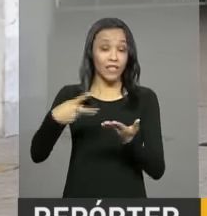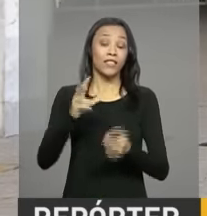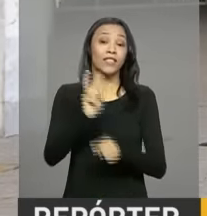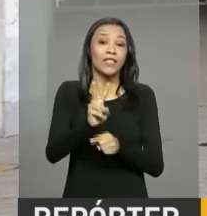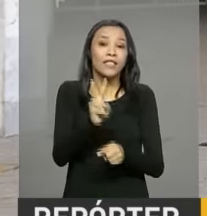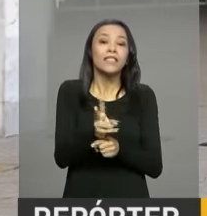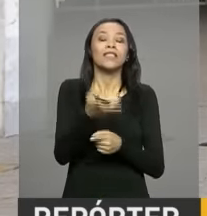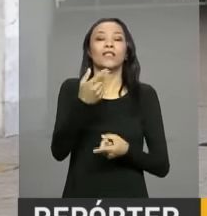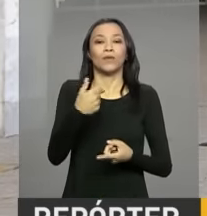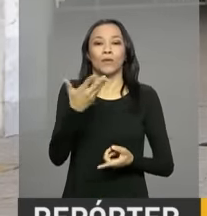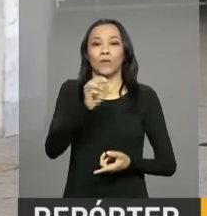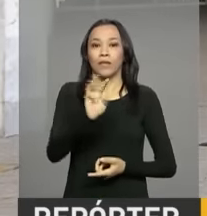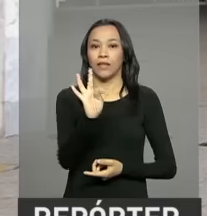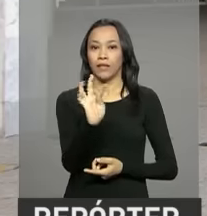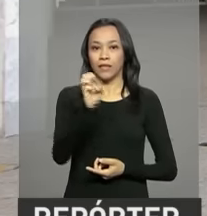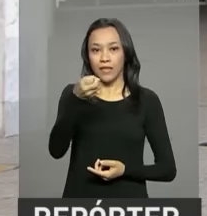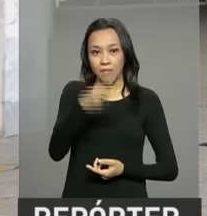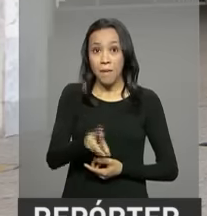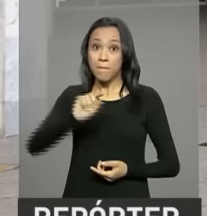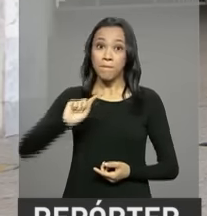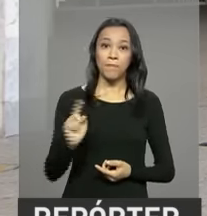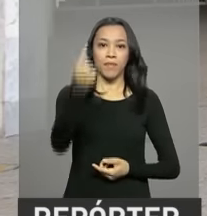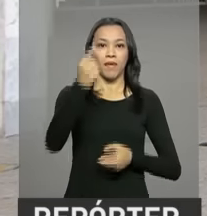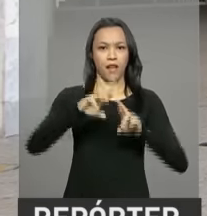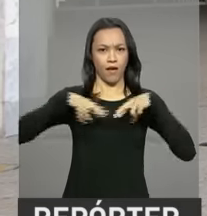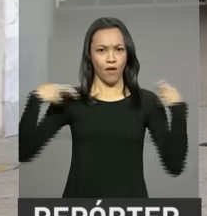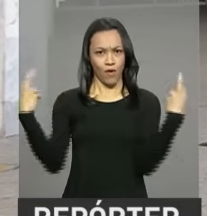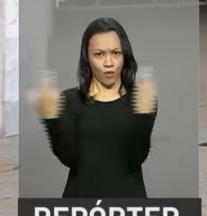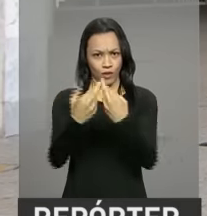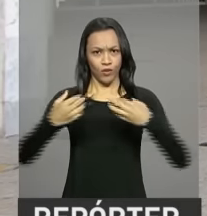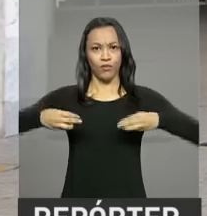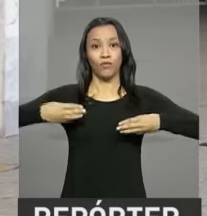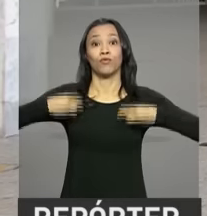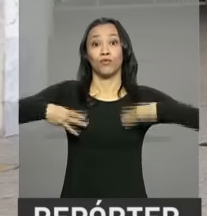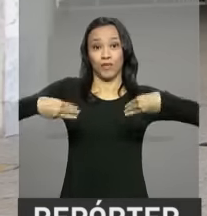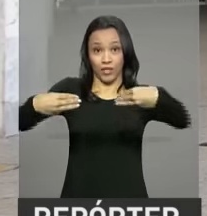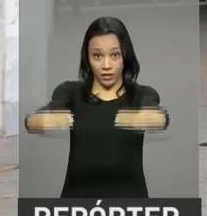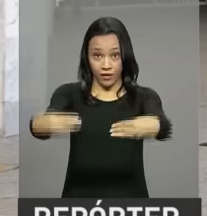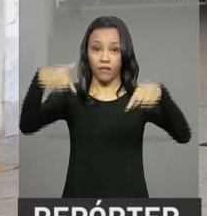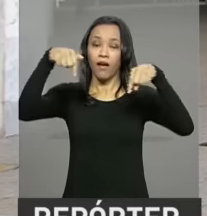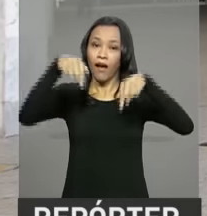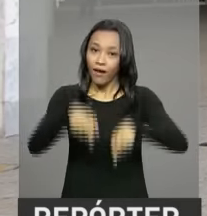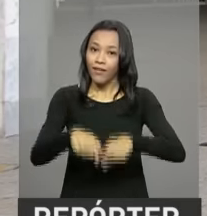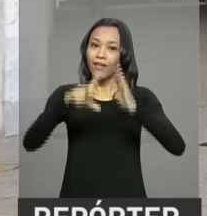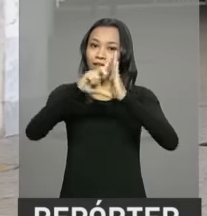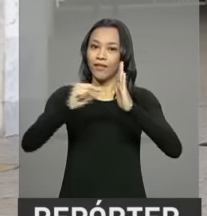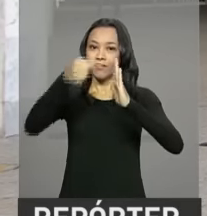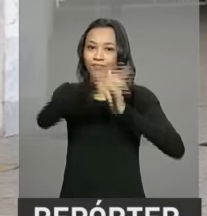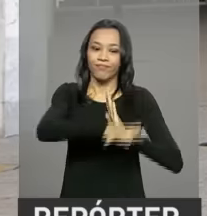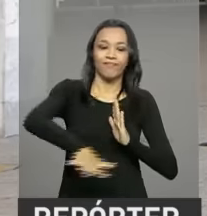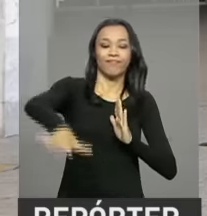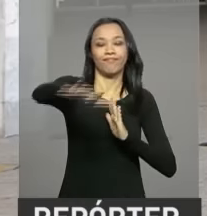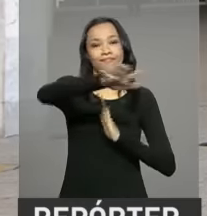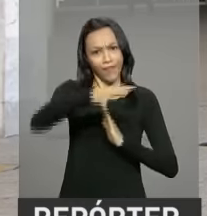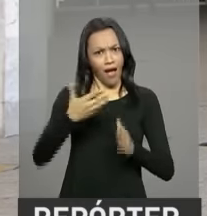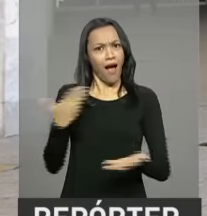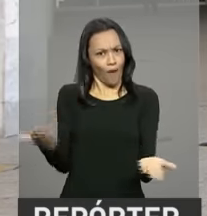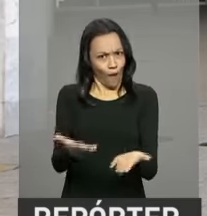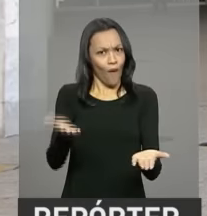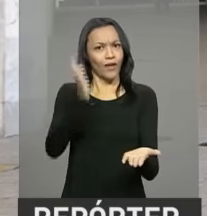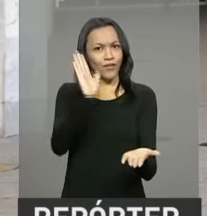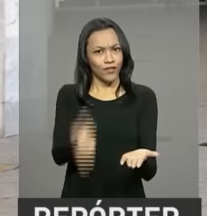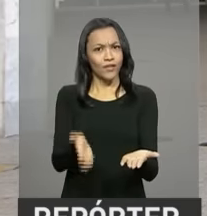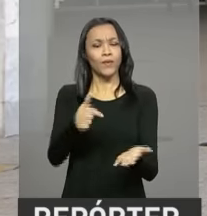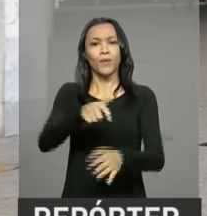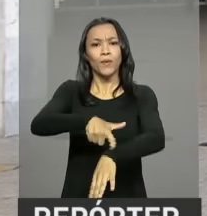Michel Temer coordena a primeira reunião ministerial do governo aqui no Palácio do Planalto essa reunião acontece agora a partir